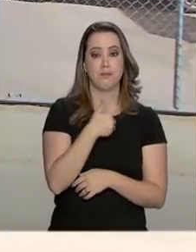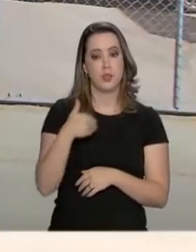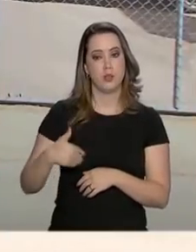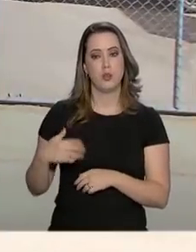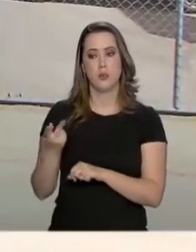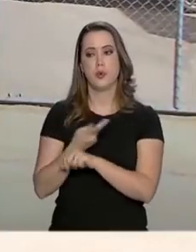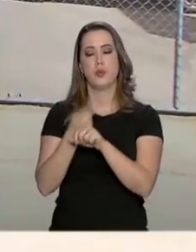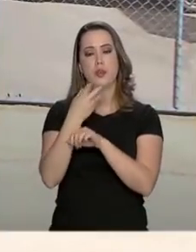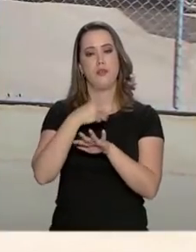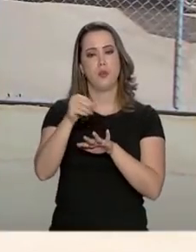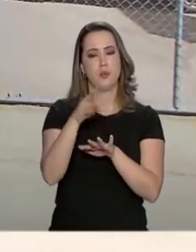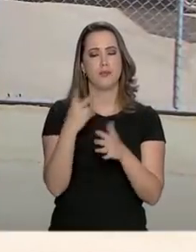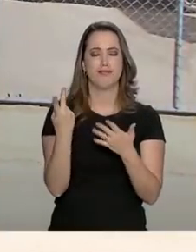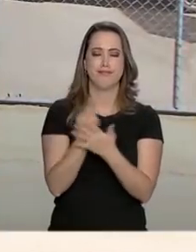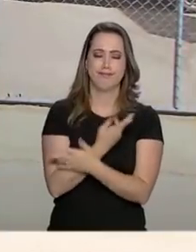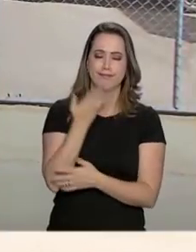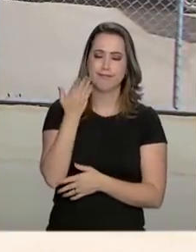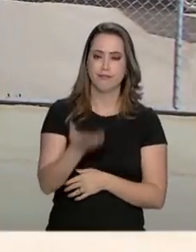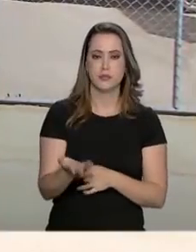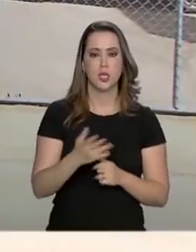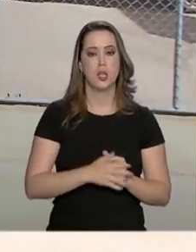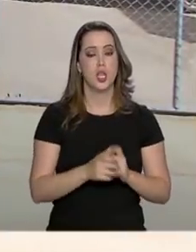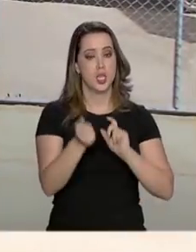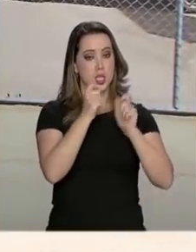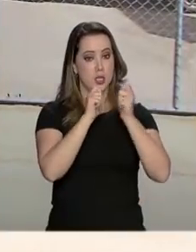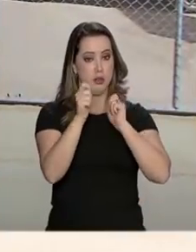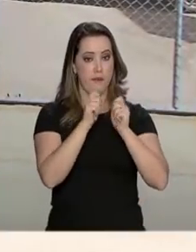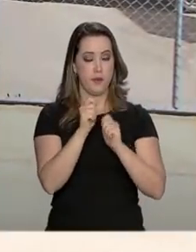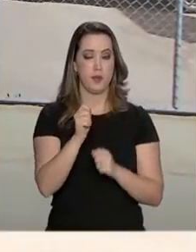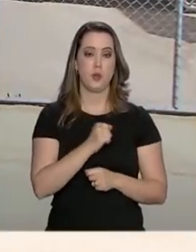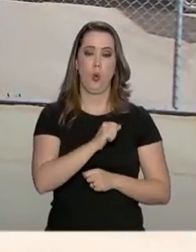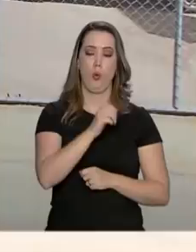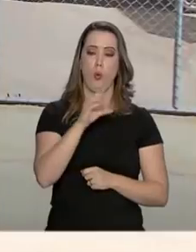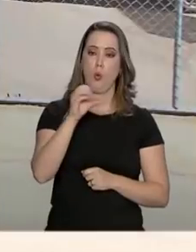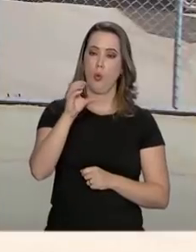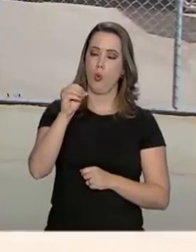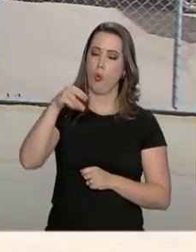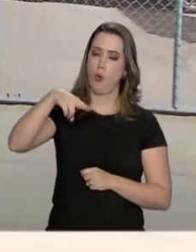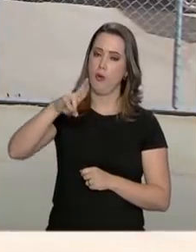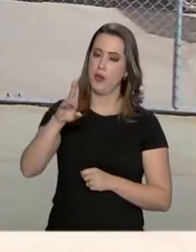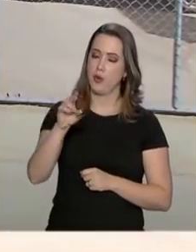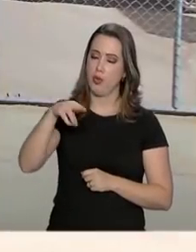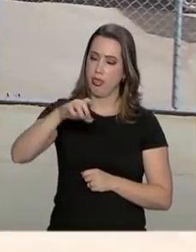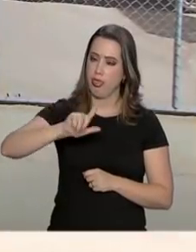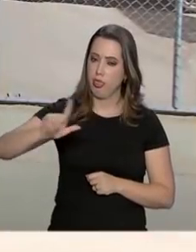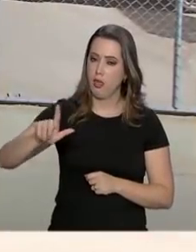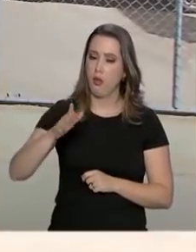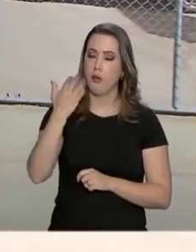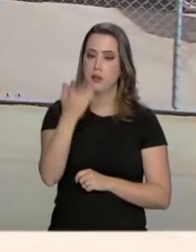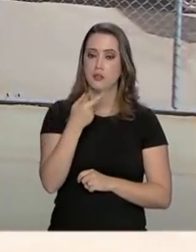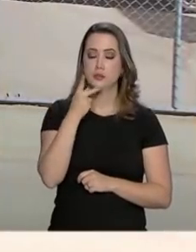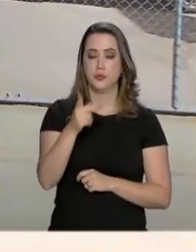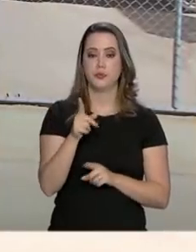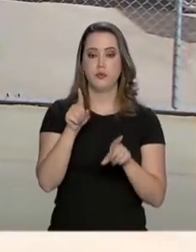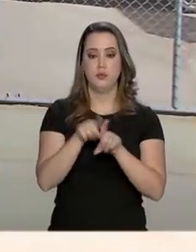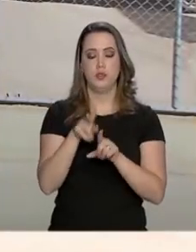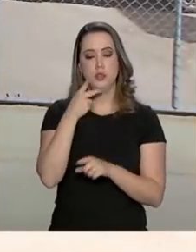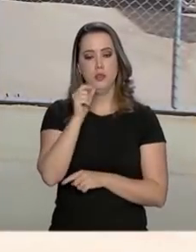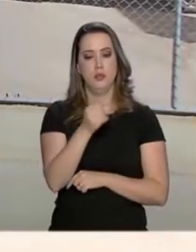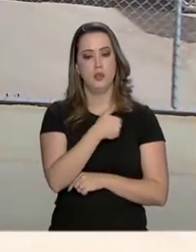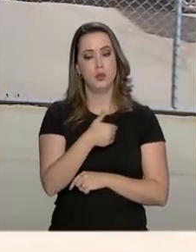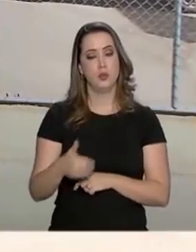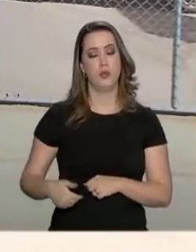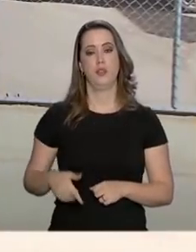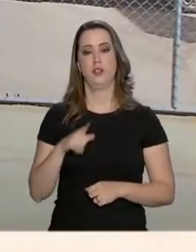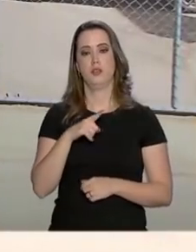informações da tragédia. Em entrevista aos jornalistas, o coronel Borges, chefe do gabinete militar do governo de Minas Gerais, disse que o